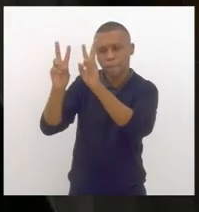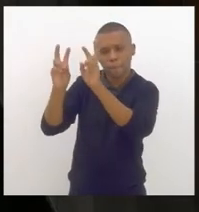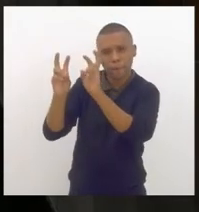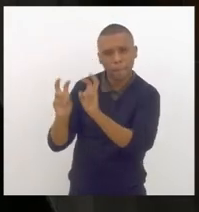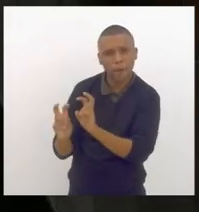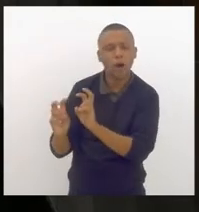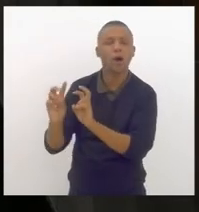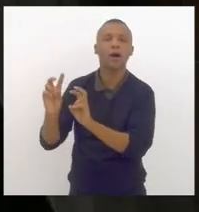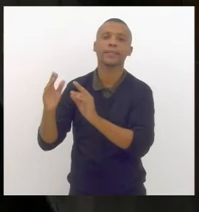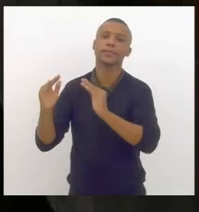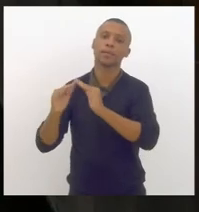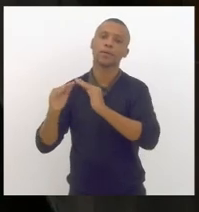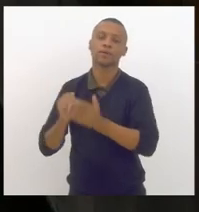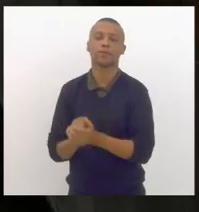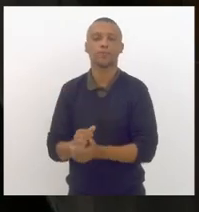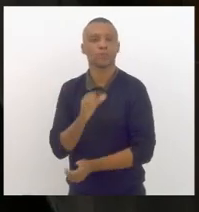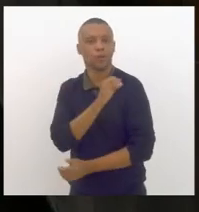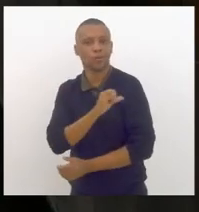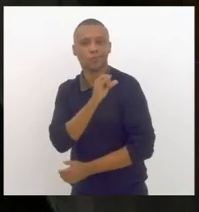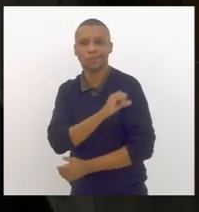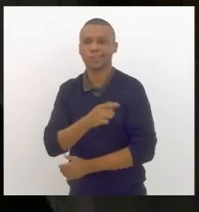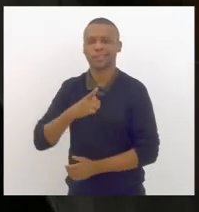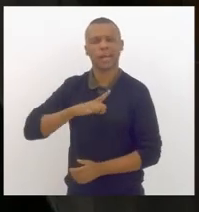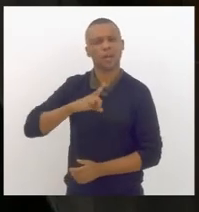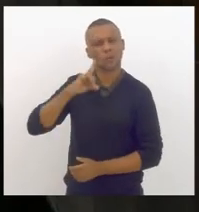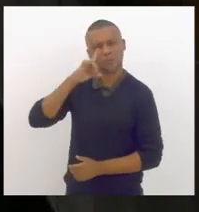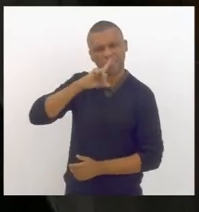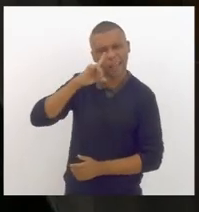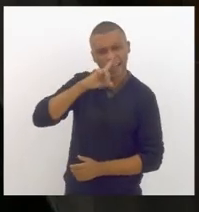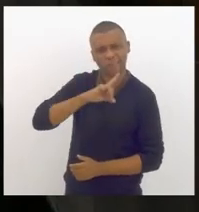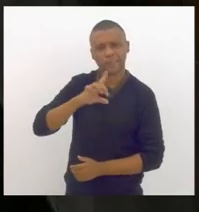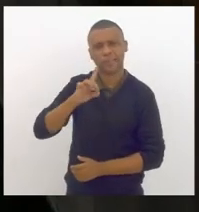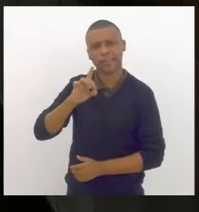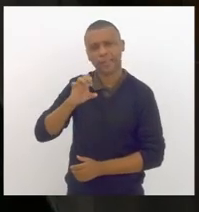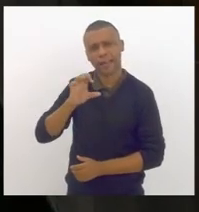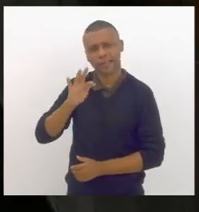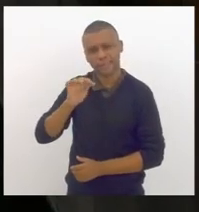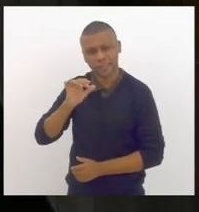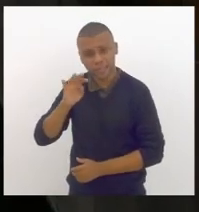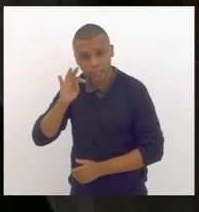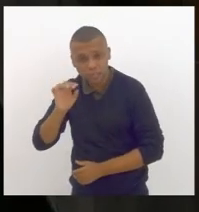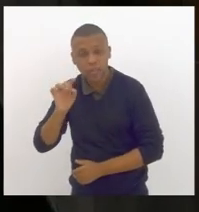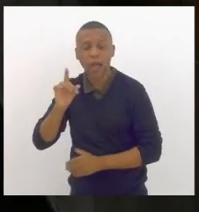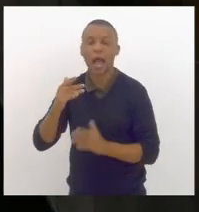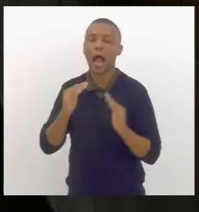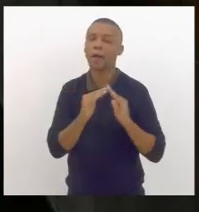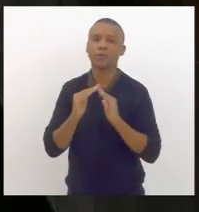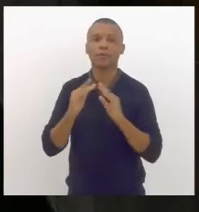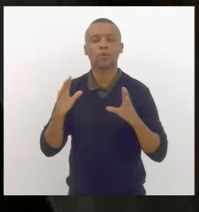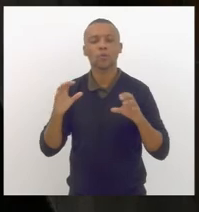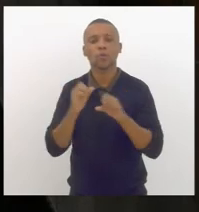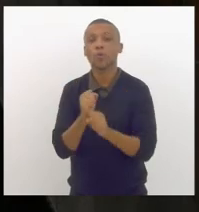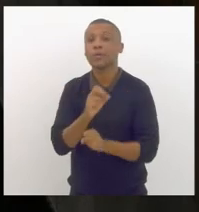o Rio de Janeiro tem um déficit habitacional que gira em torno de 500 mil unidades habitacionais,